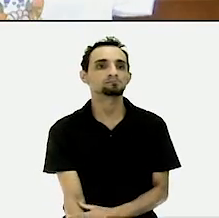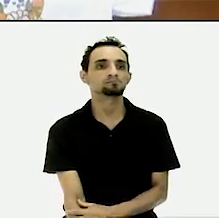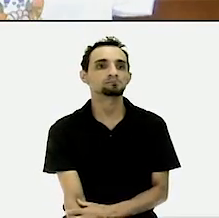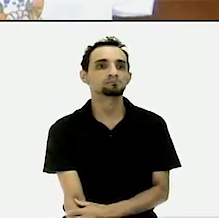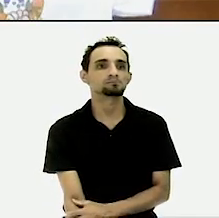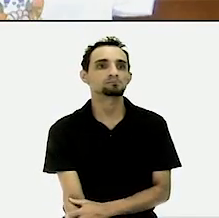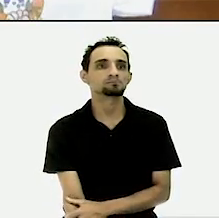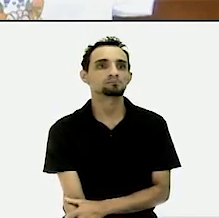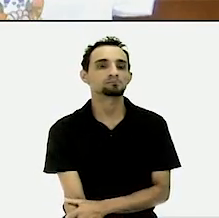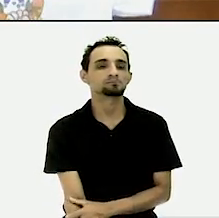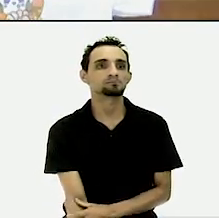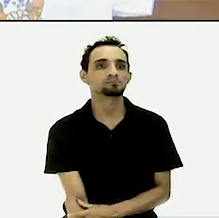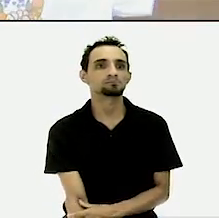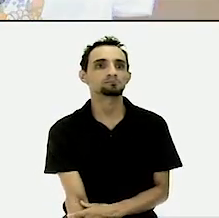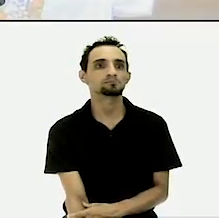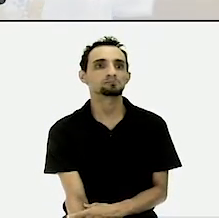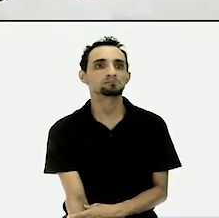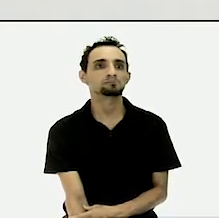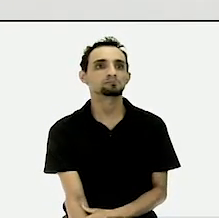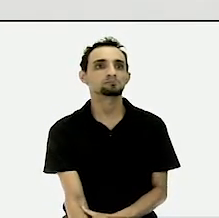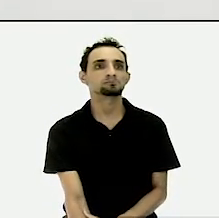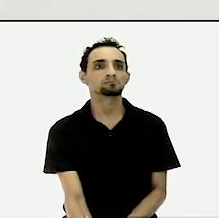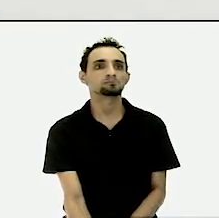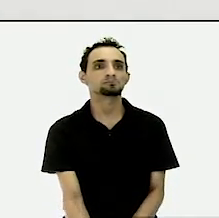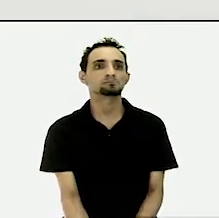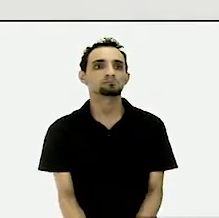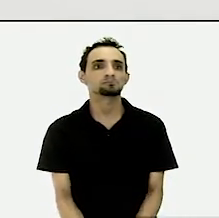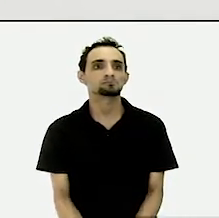Rosa, uma sugestão à Vossa Excelência, que